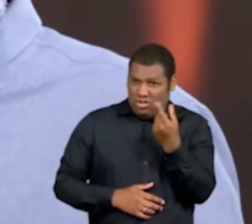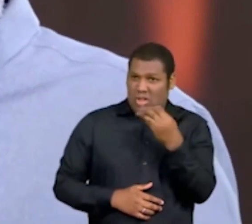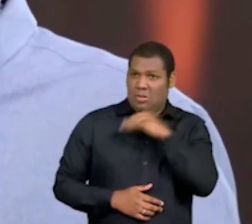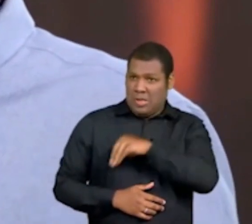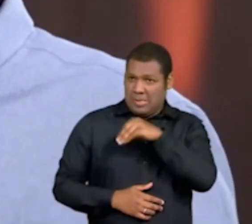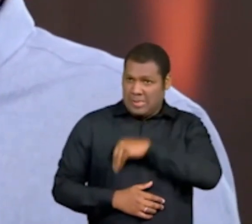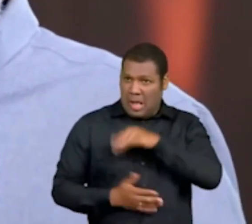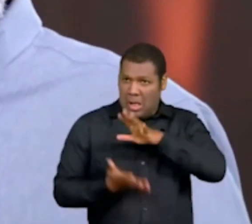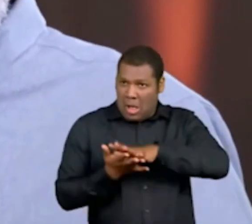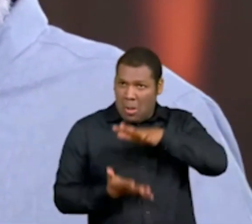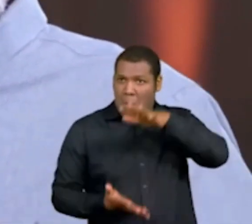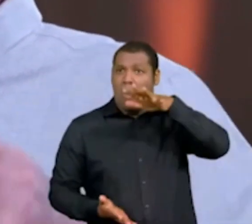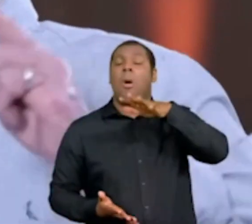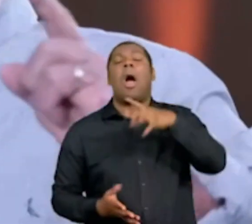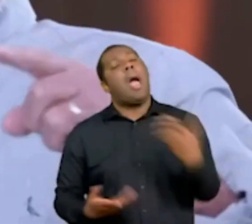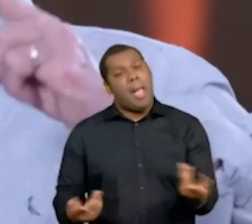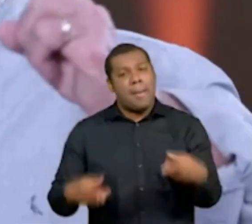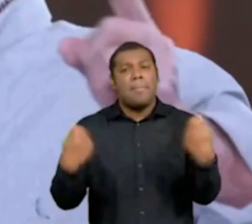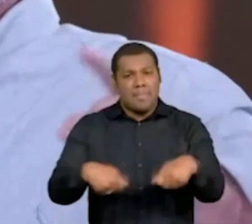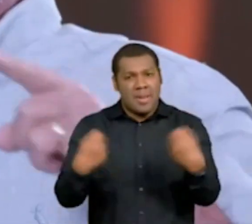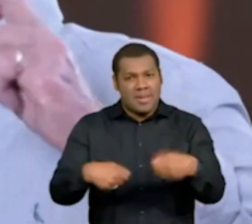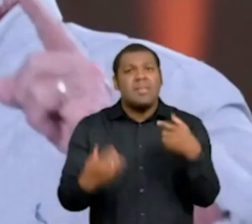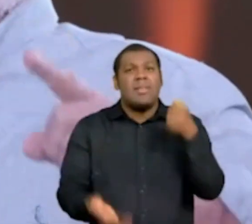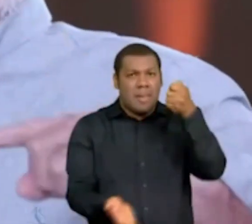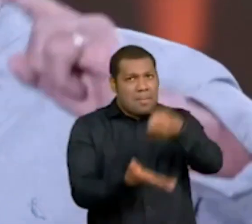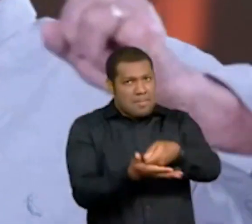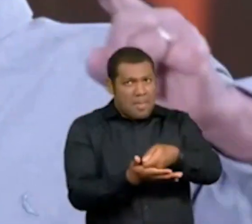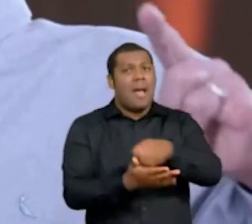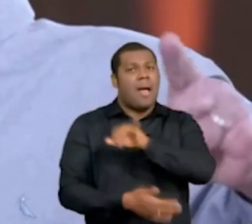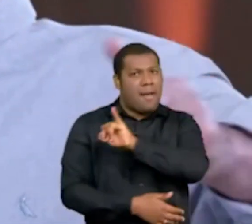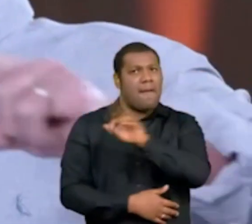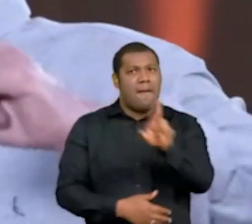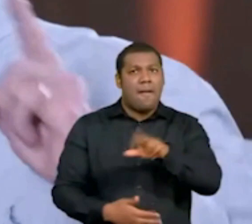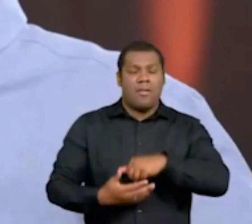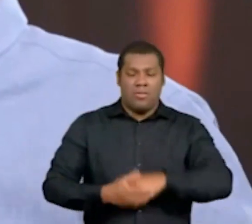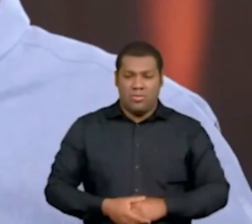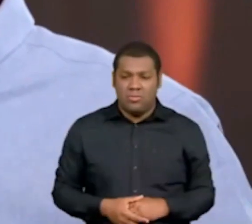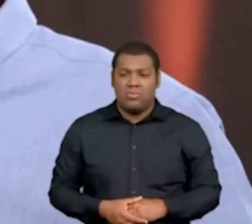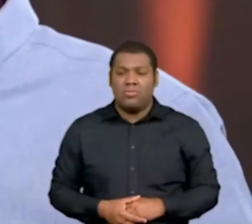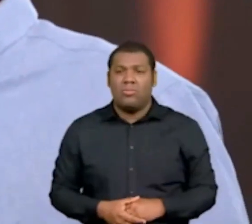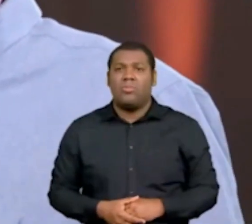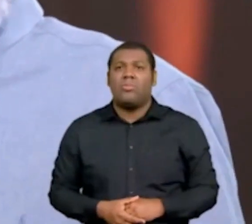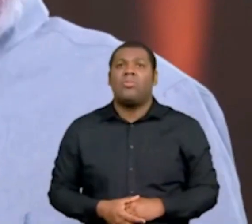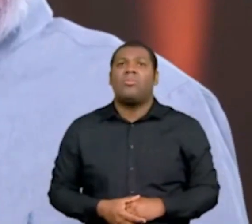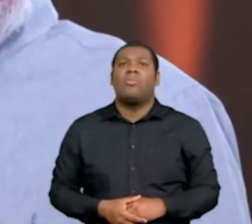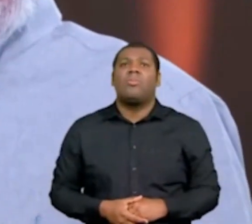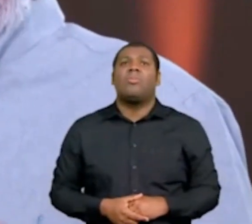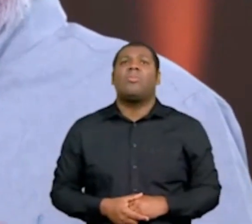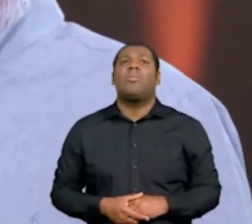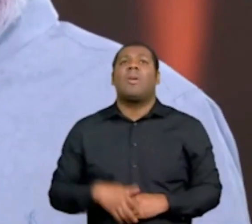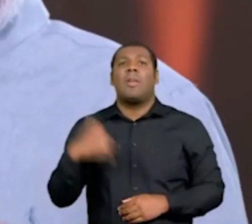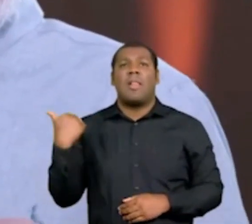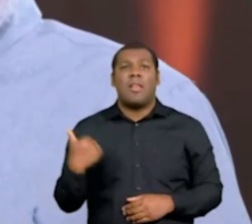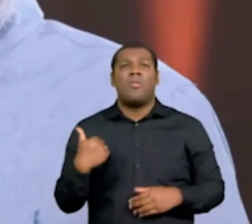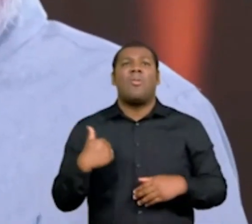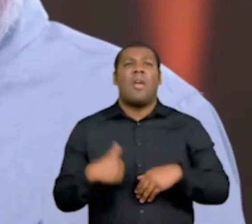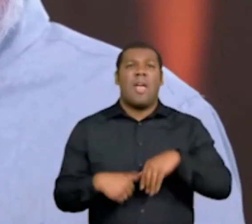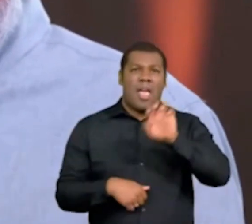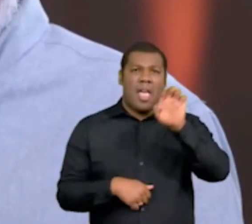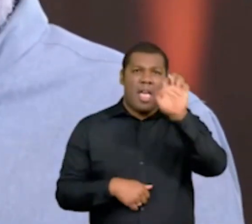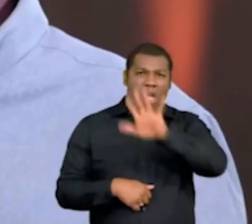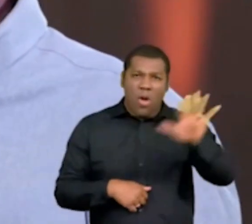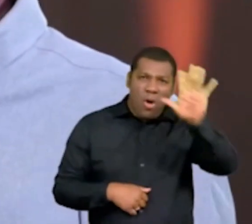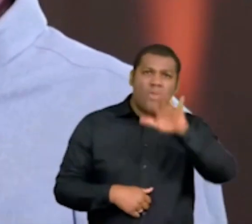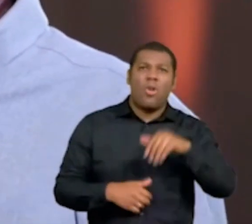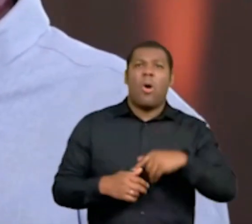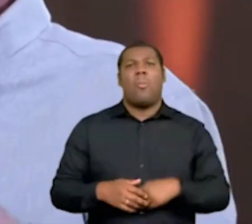que as pessoas compreendam que o estado de bem-estar social que existe na Europa, o estado de bem-estar social que existe em outros